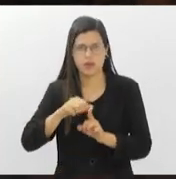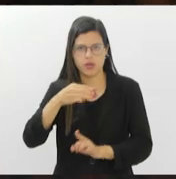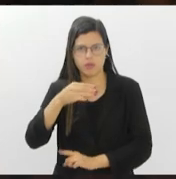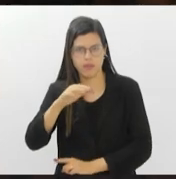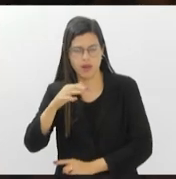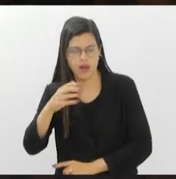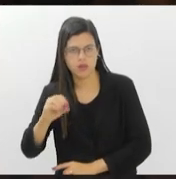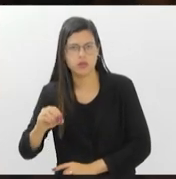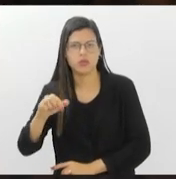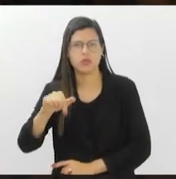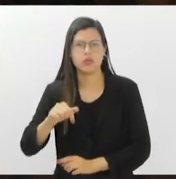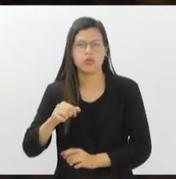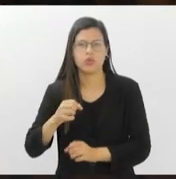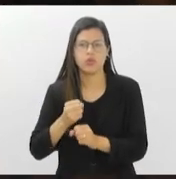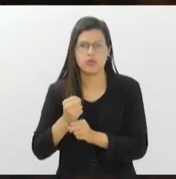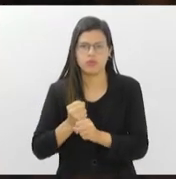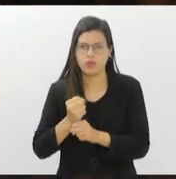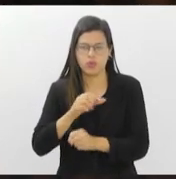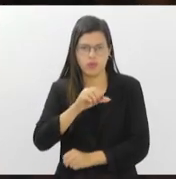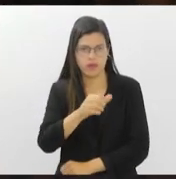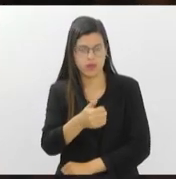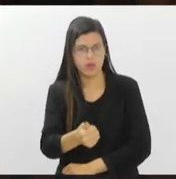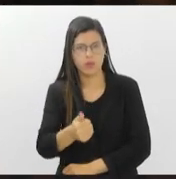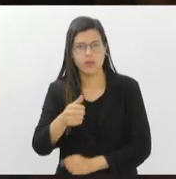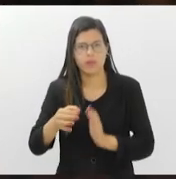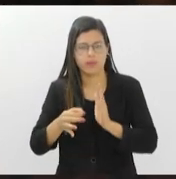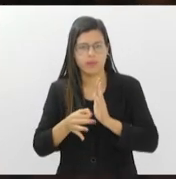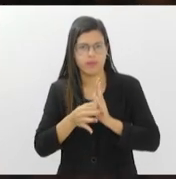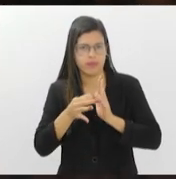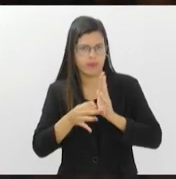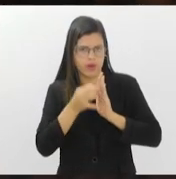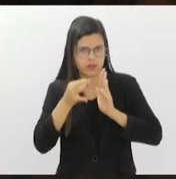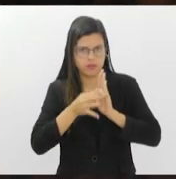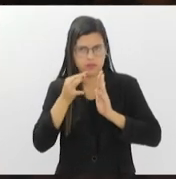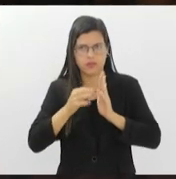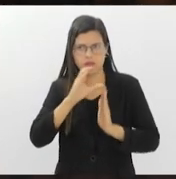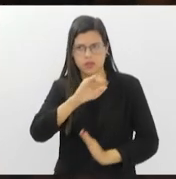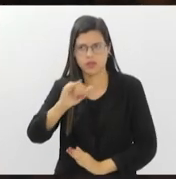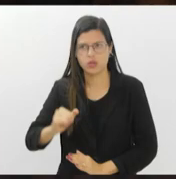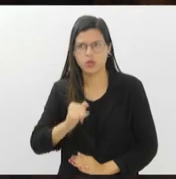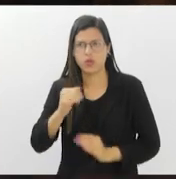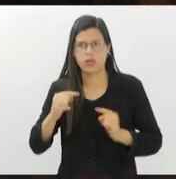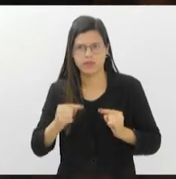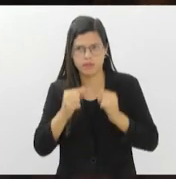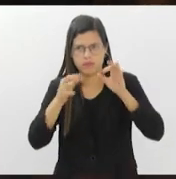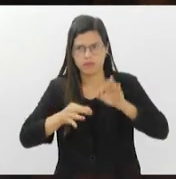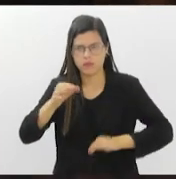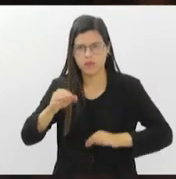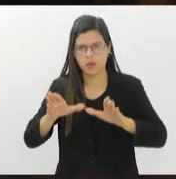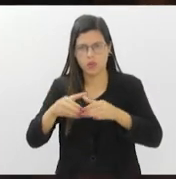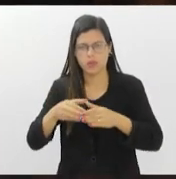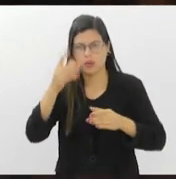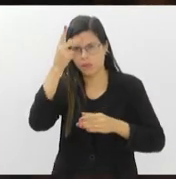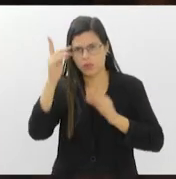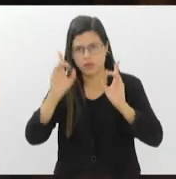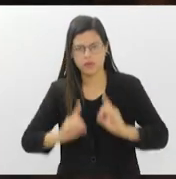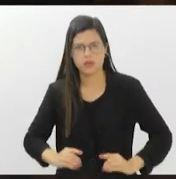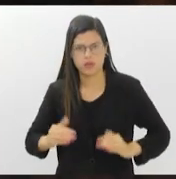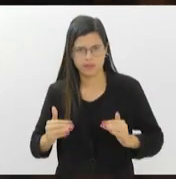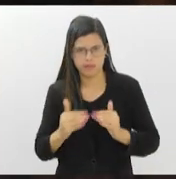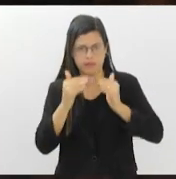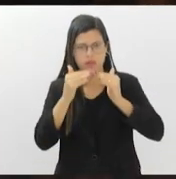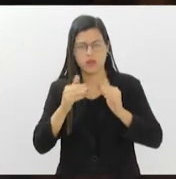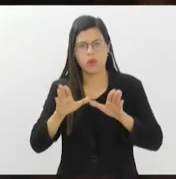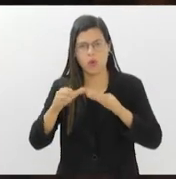março de 1991. Pareceres das comissões de Constituição e Justiça pela juridicidade da pessoa com deficiência, favorável. De assuntos da